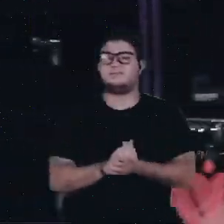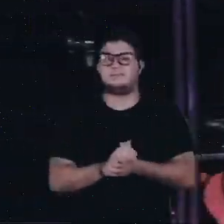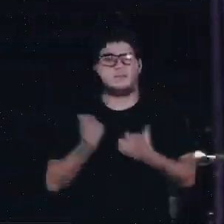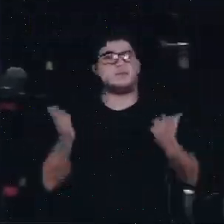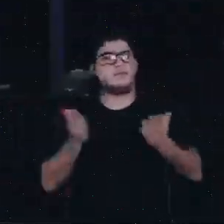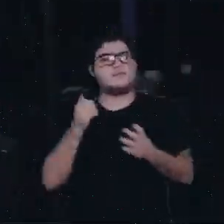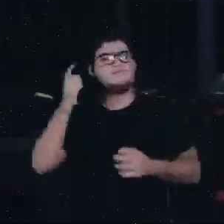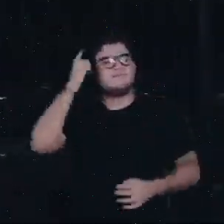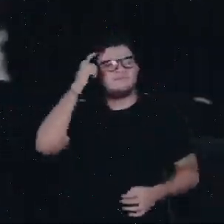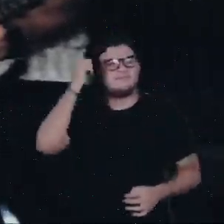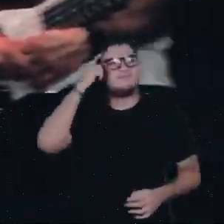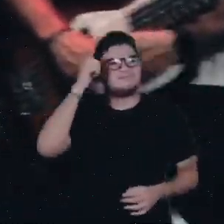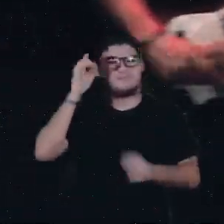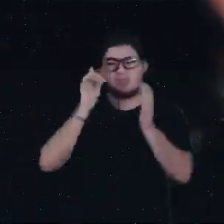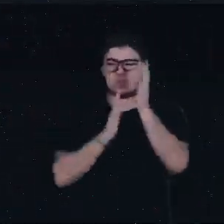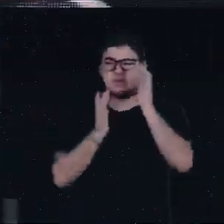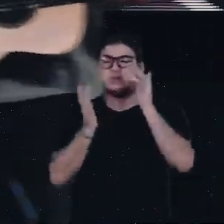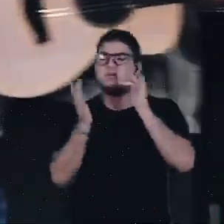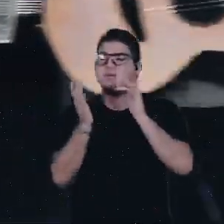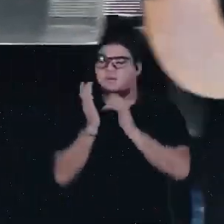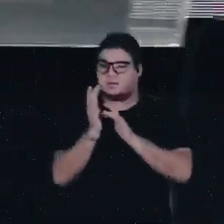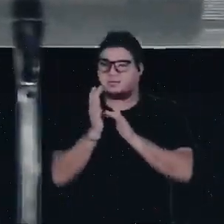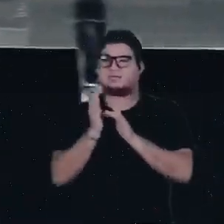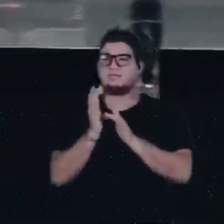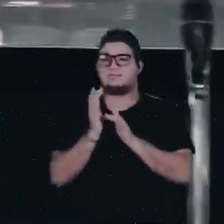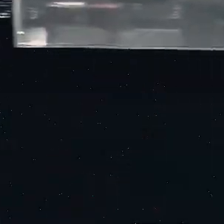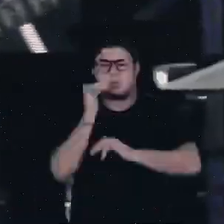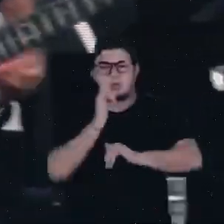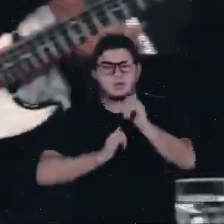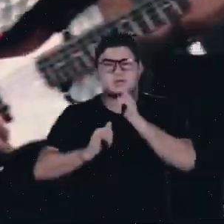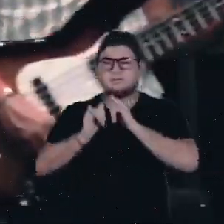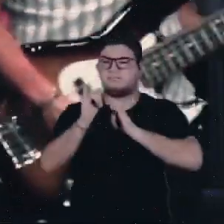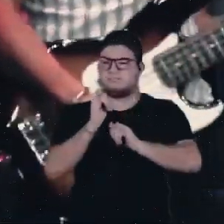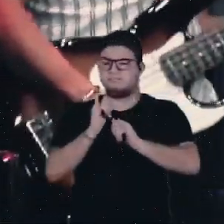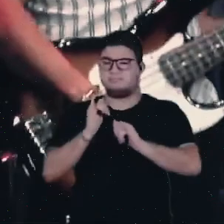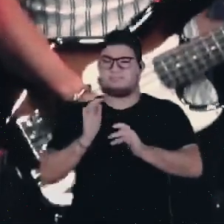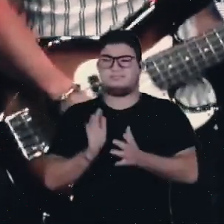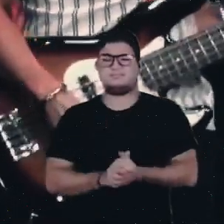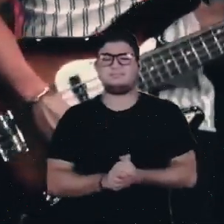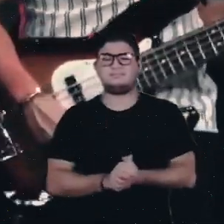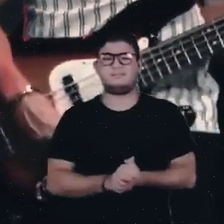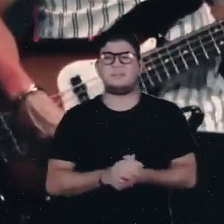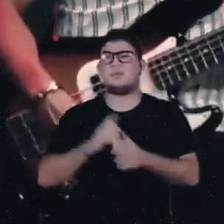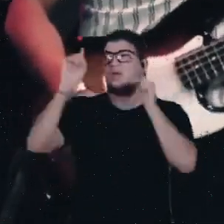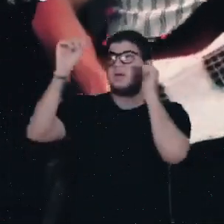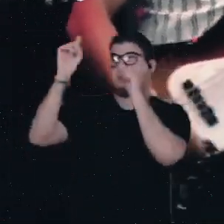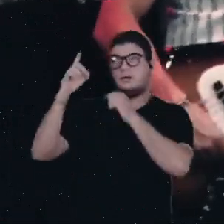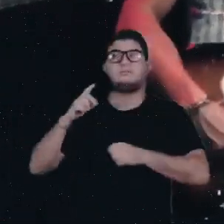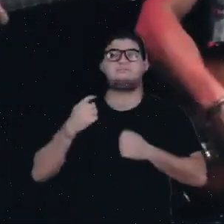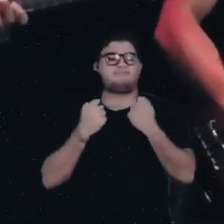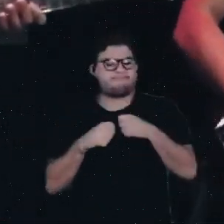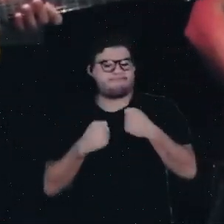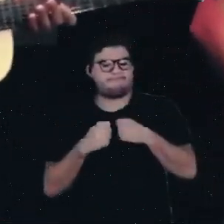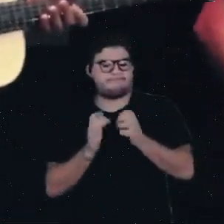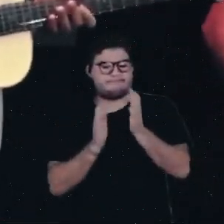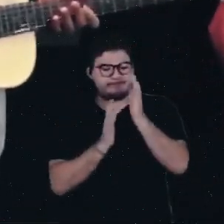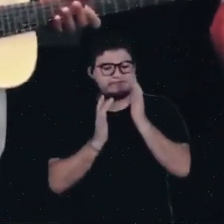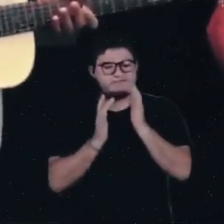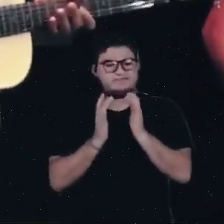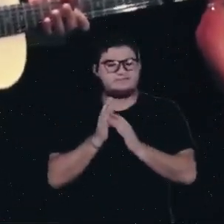Agora imagina, Jesus disse: ele tem que morrer. Era a gente que tinha que